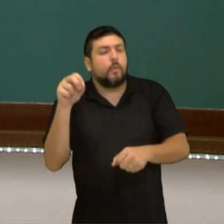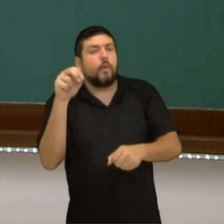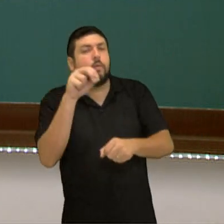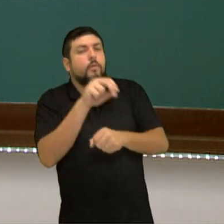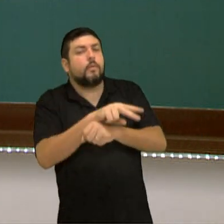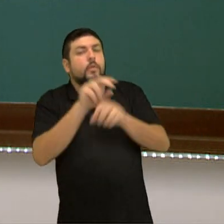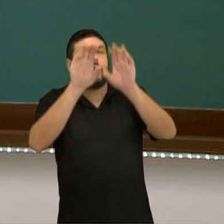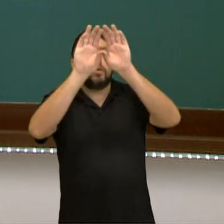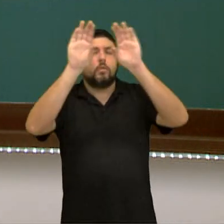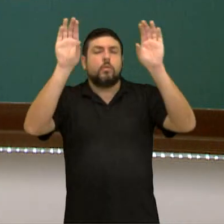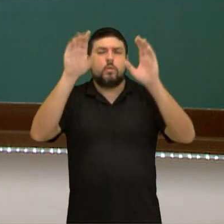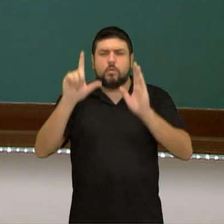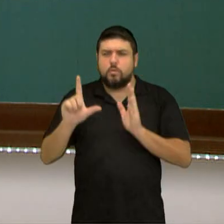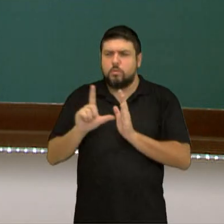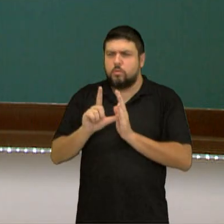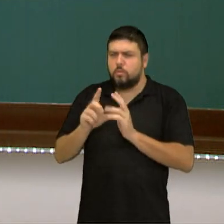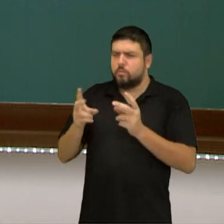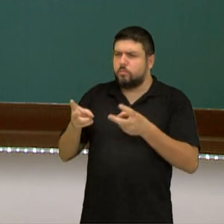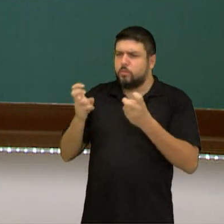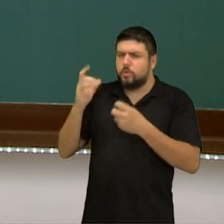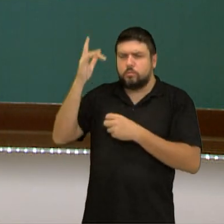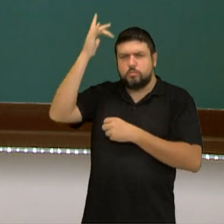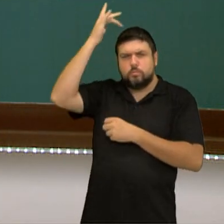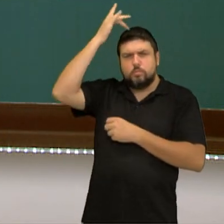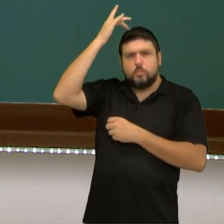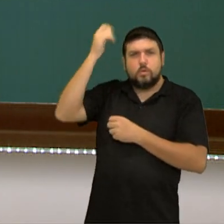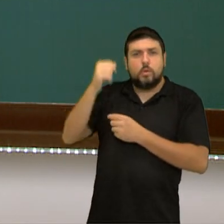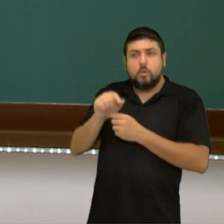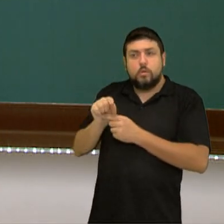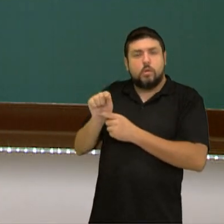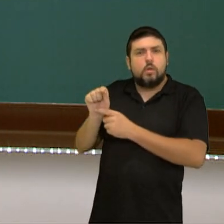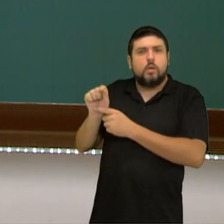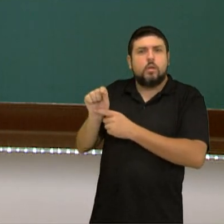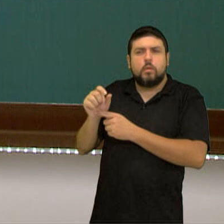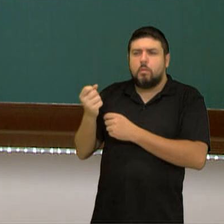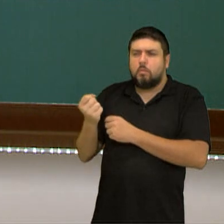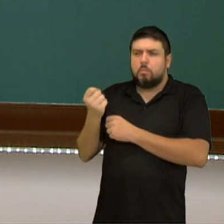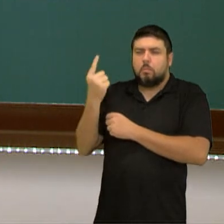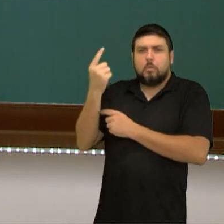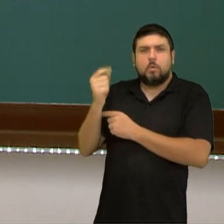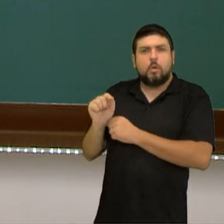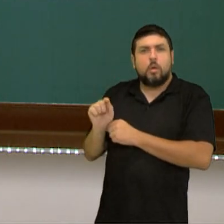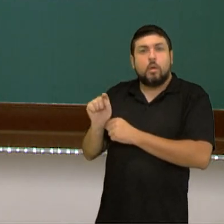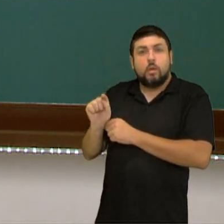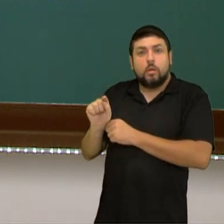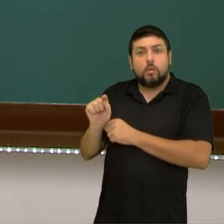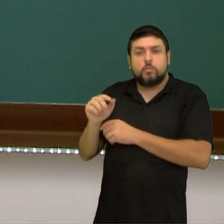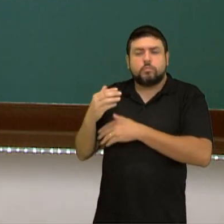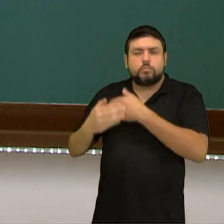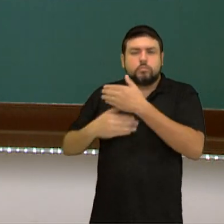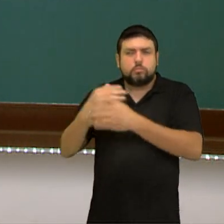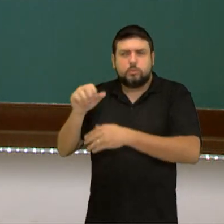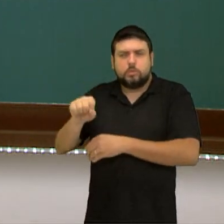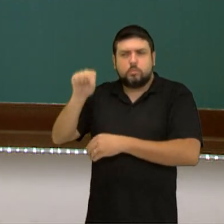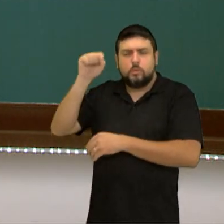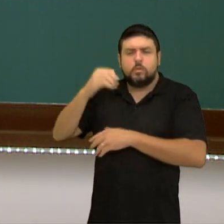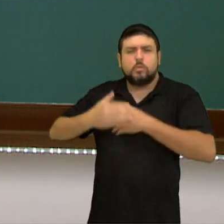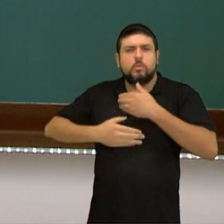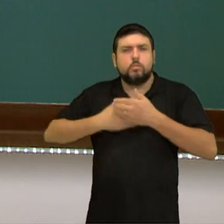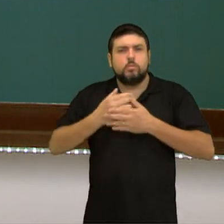meio que indignado com isso, acabou sendo excomungado da igreja, né, e fundou depois a igreja luterana,